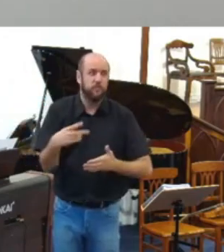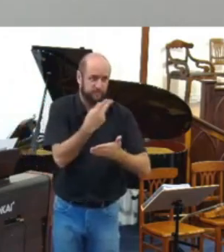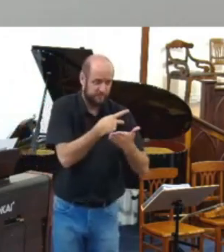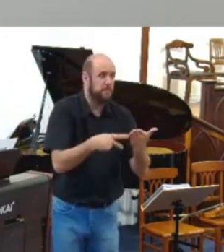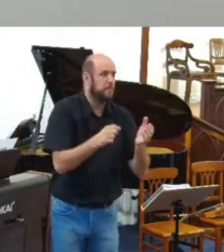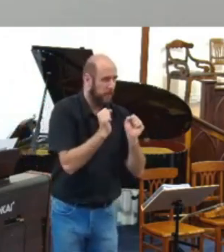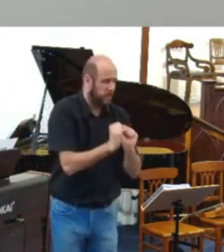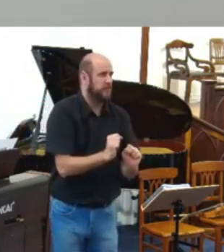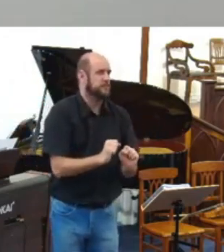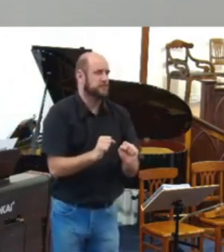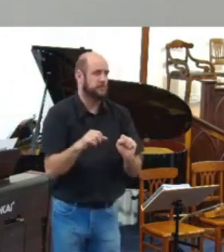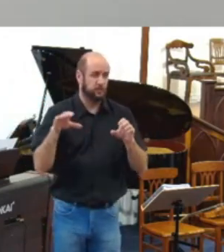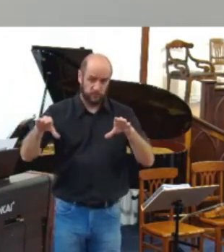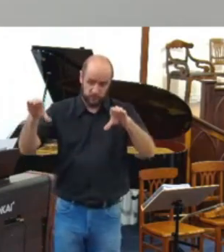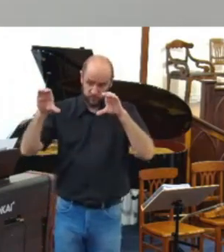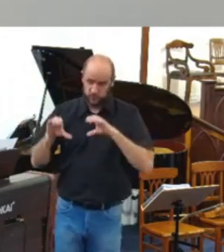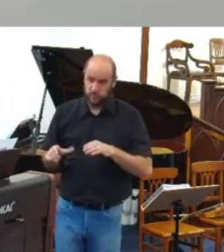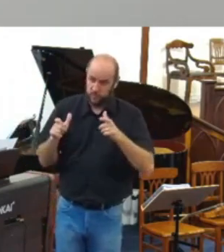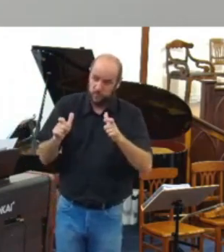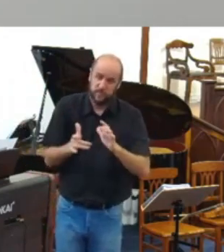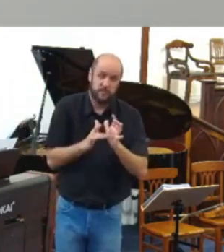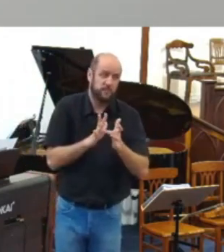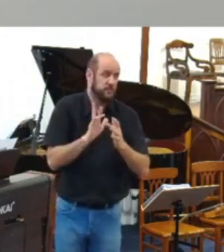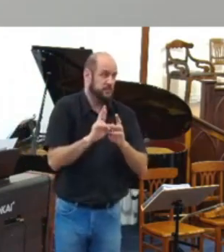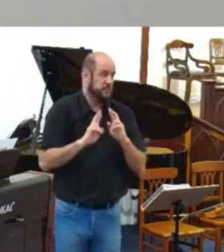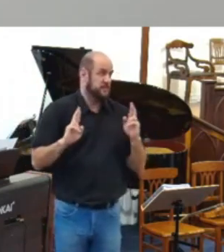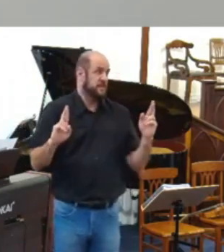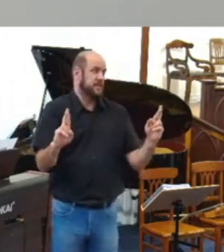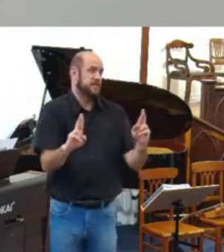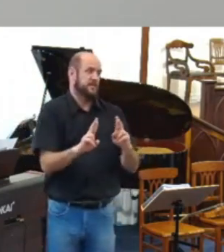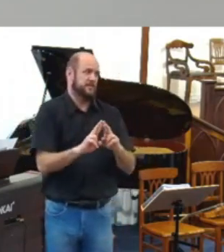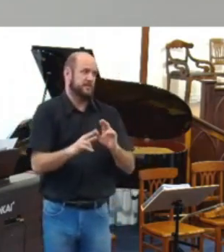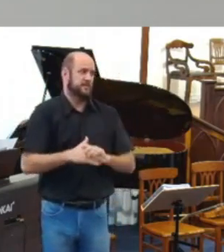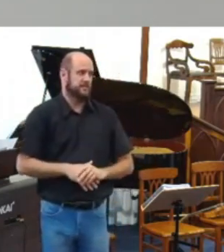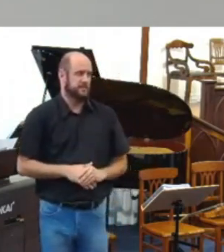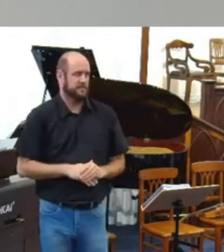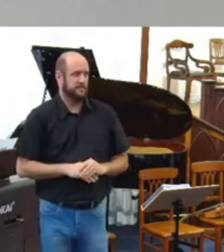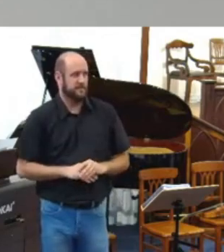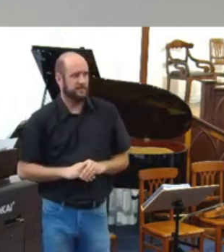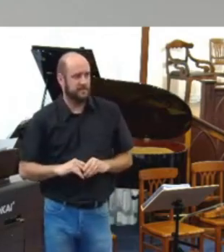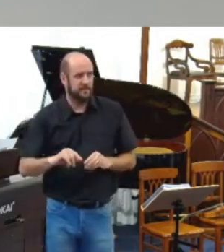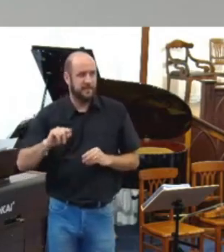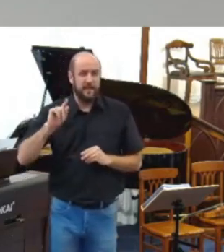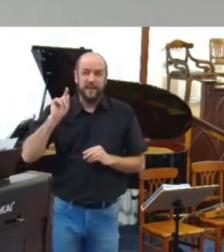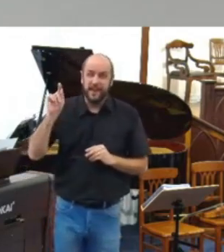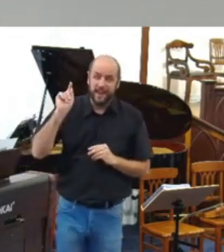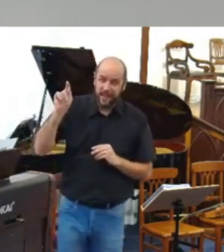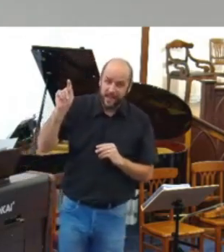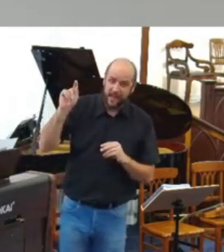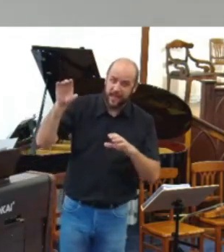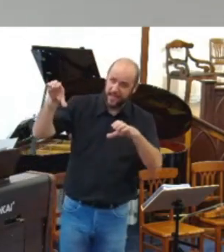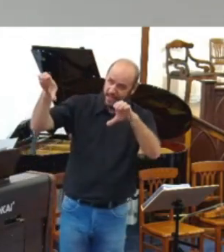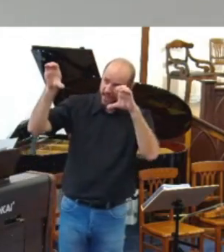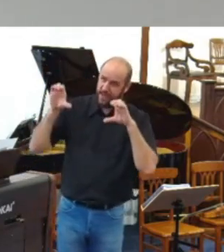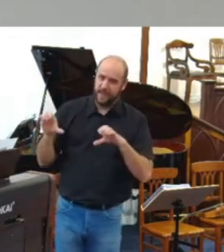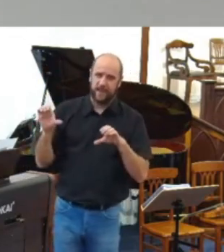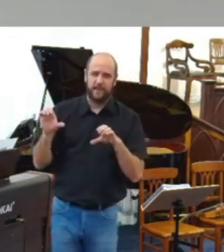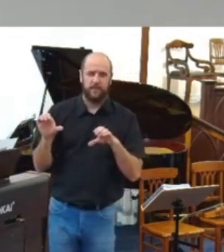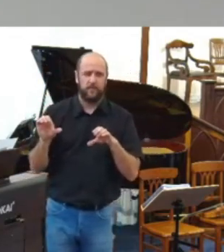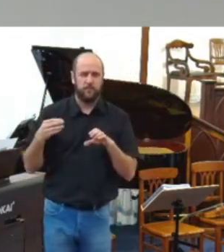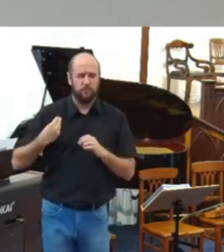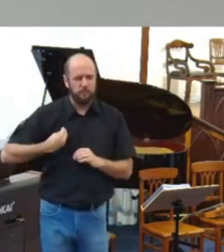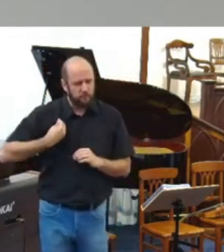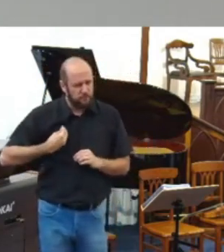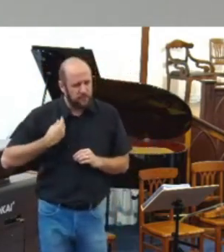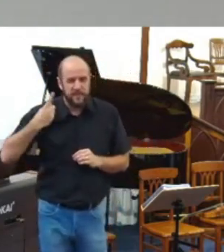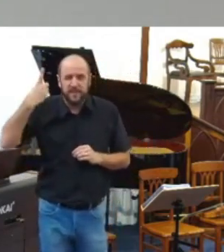folha. O trono é o lugar de onde Cristo reina. De lá, de onde ele vive, a partir da sua